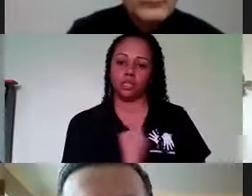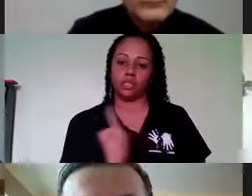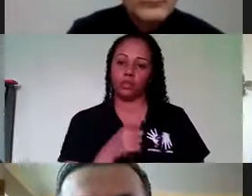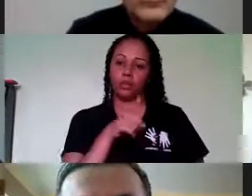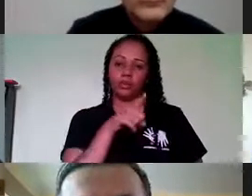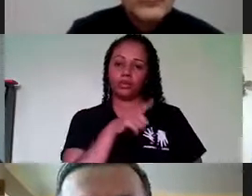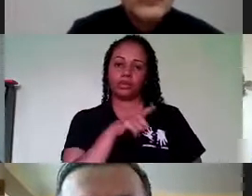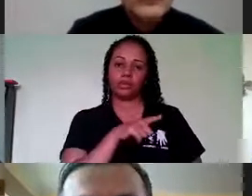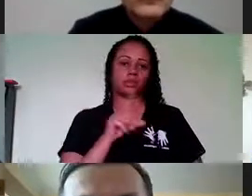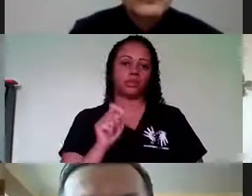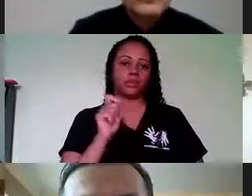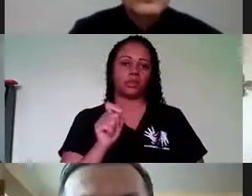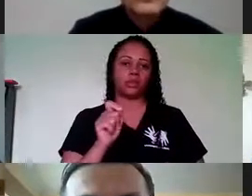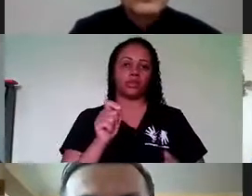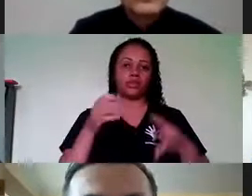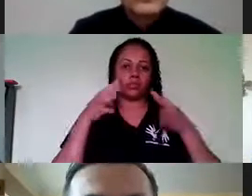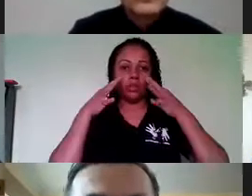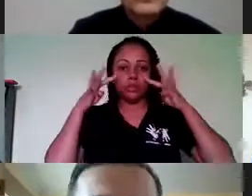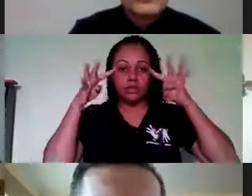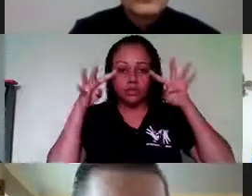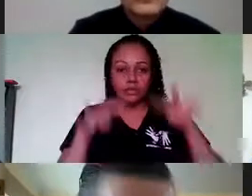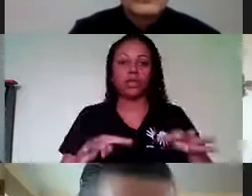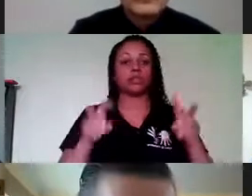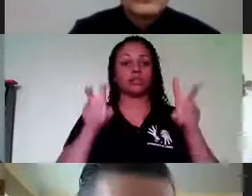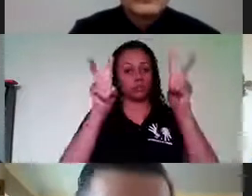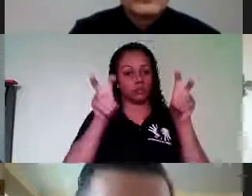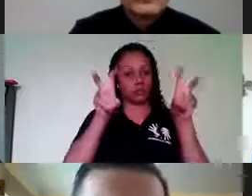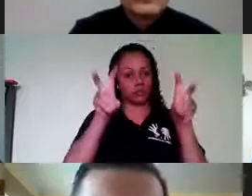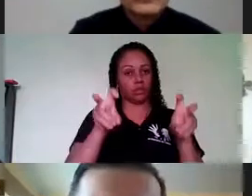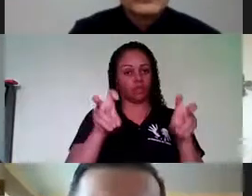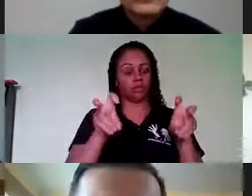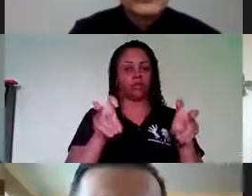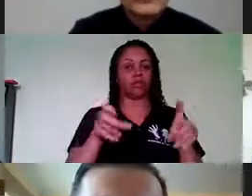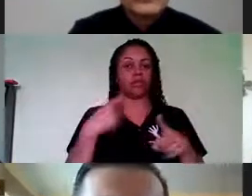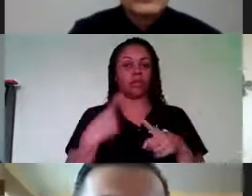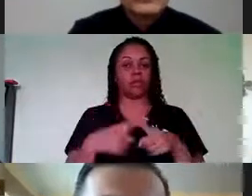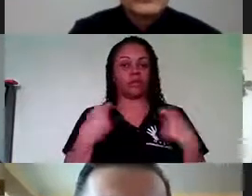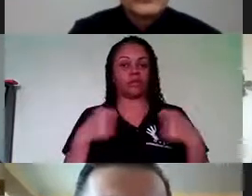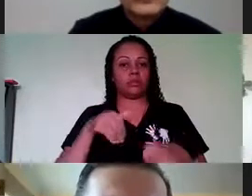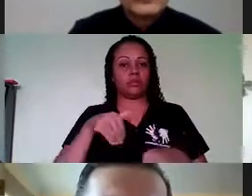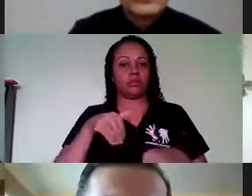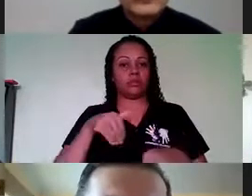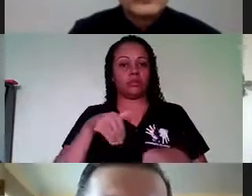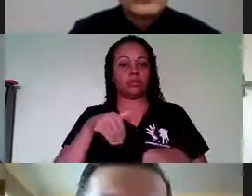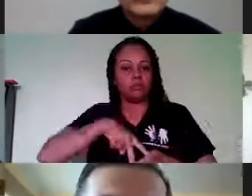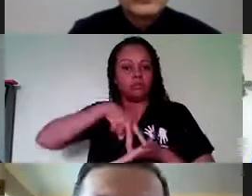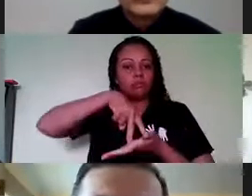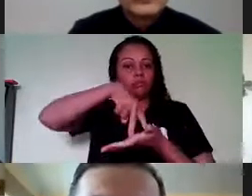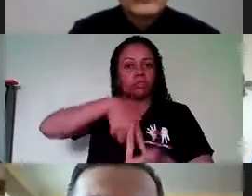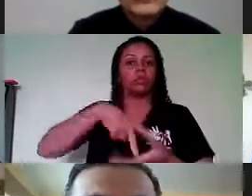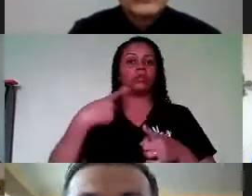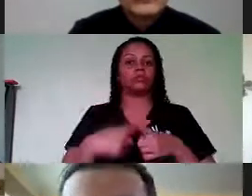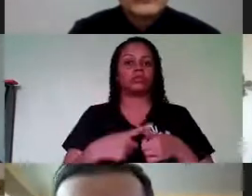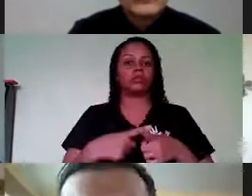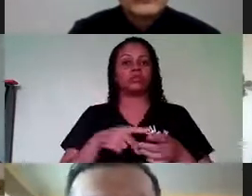destaque para esse tema, né, que essa bandeira seja mais erguida, porque os sindicatos têm muita força, né, podem ajudar